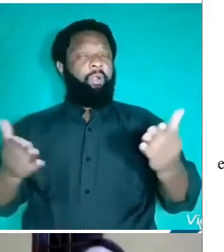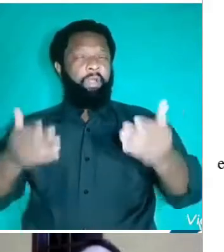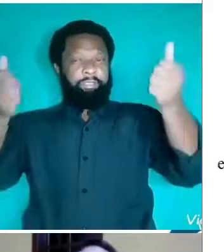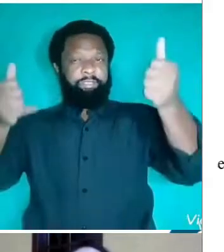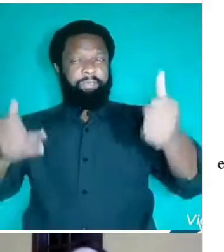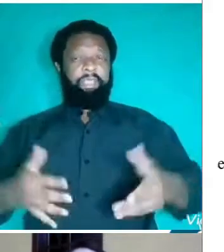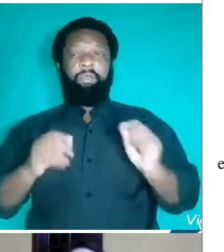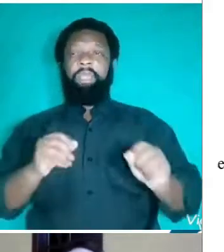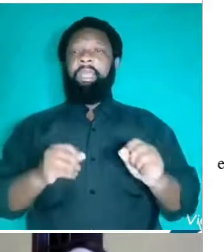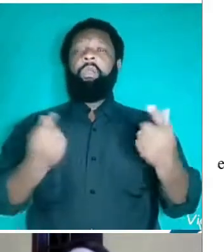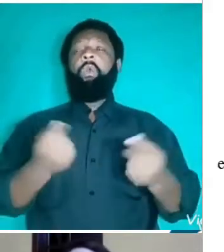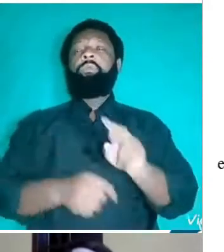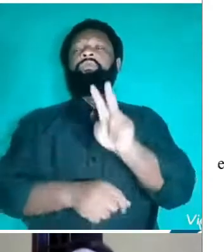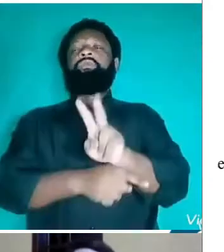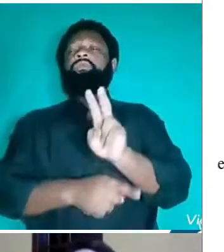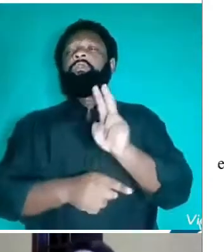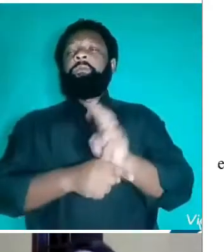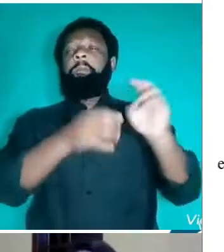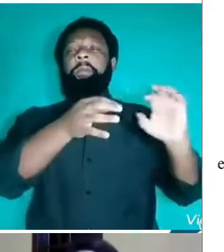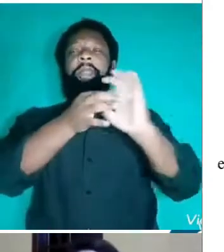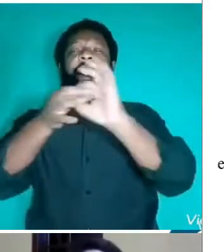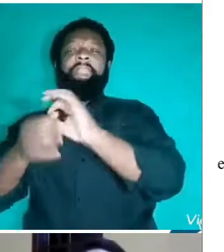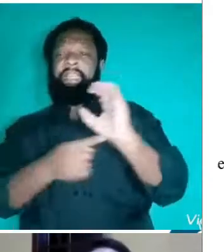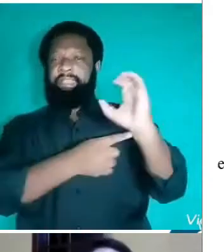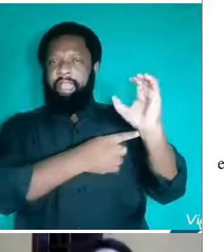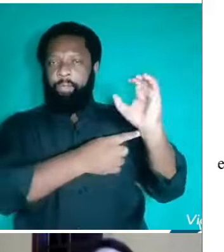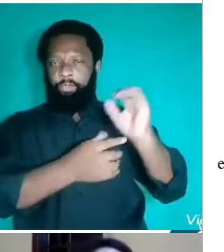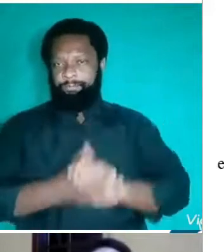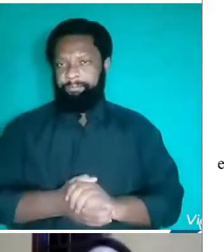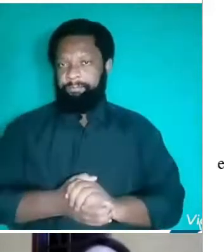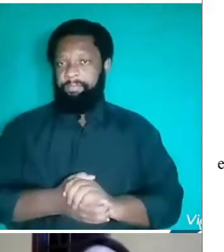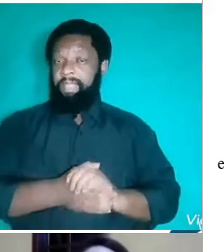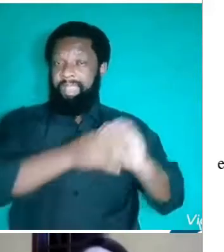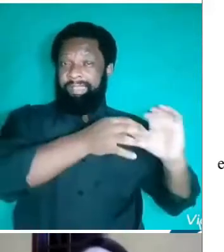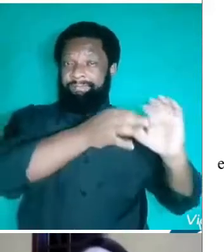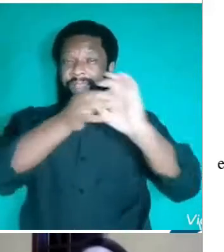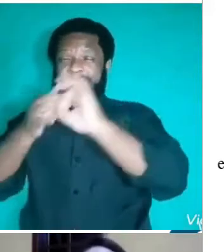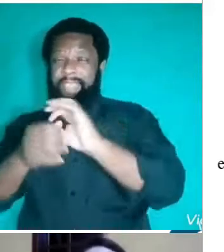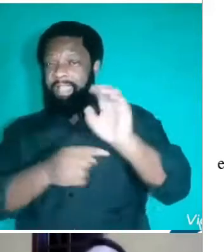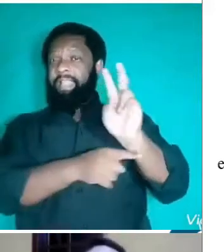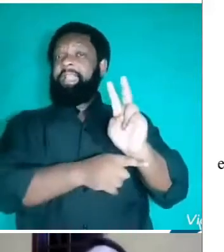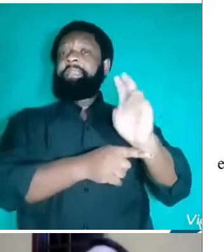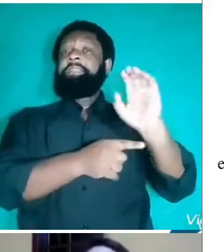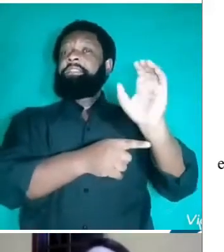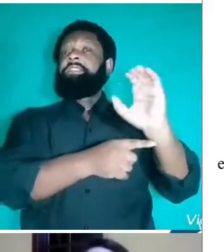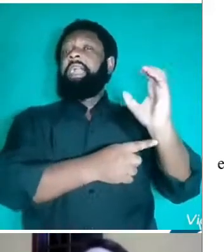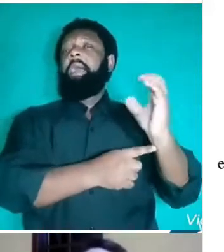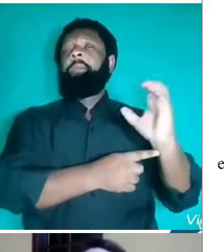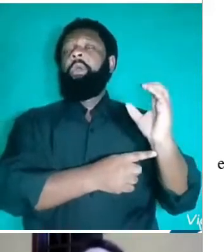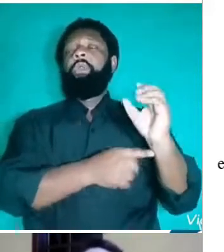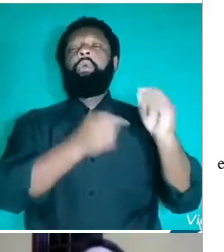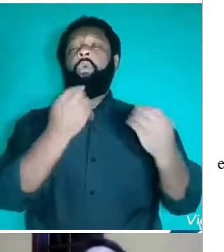Vamos falar agora da representação das cadeias carbônicas. As cadeias carbônicas, elas podem